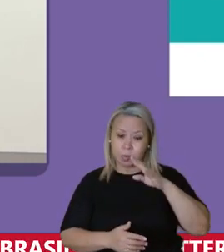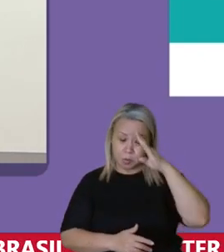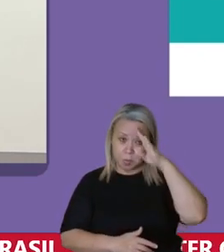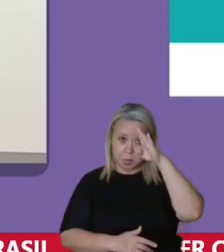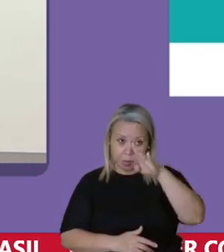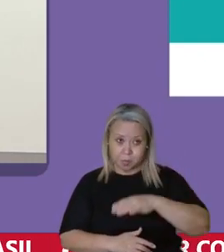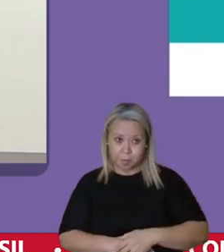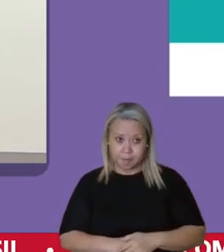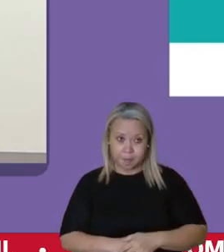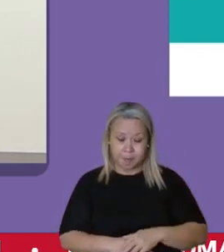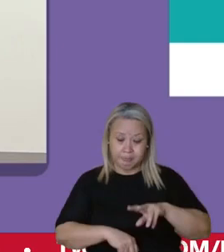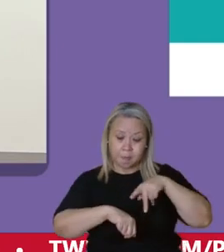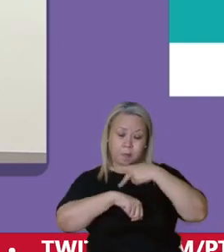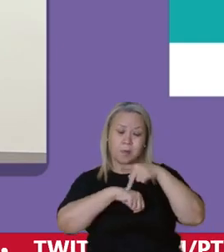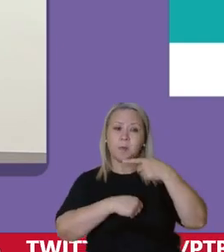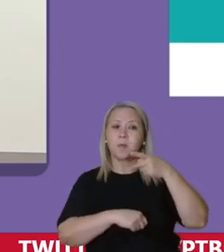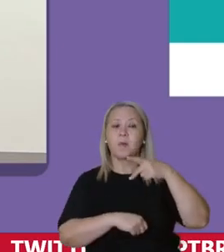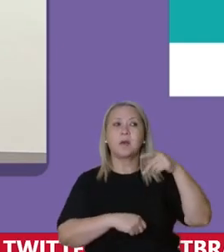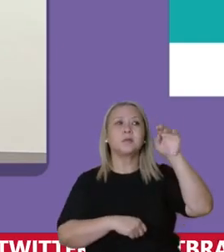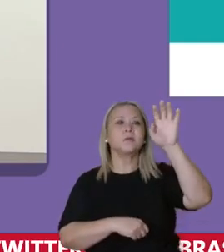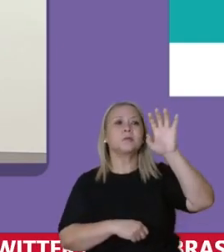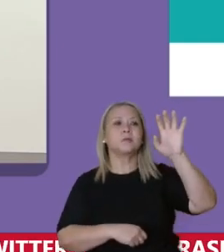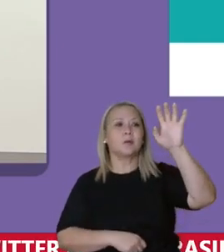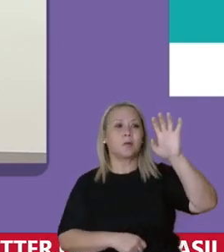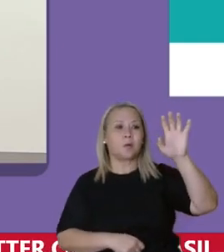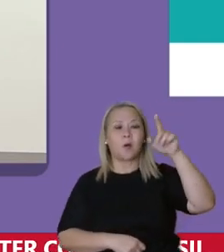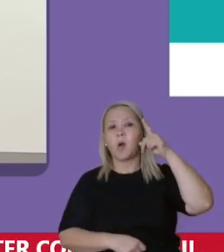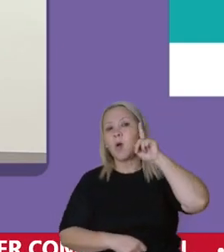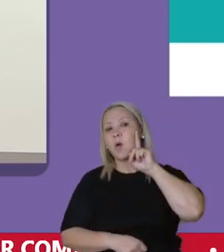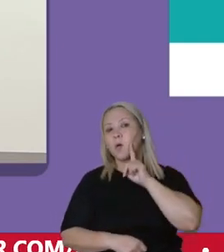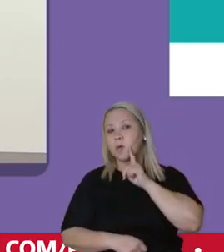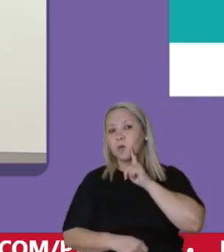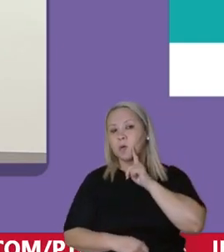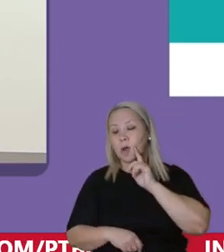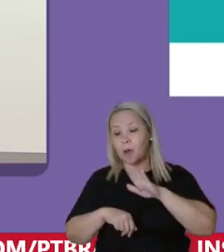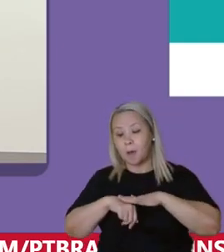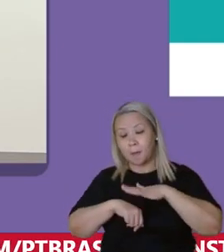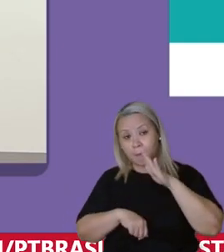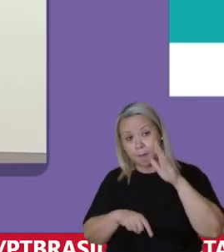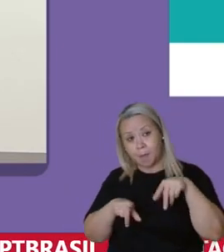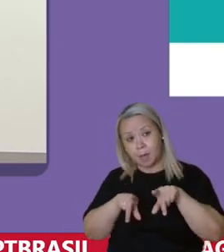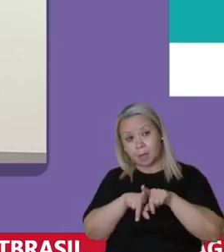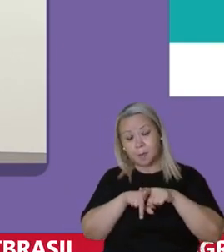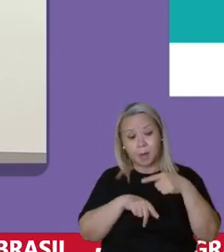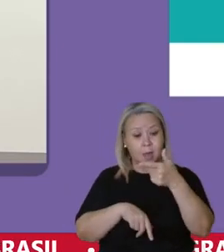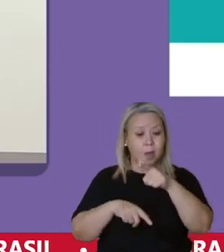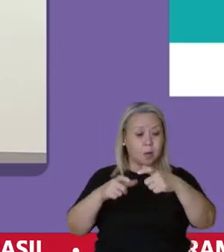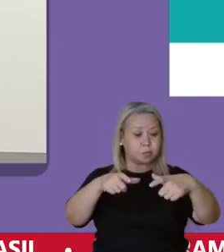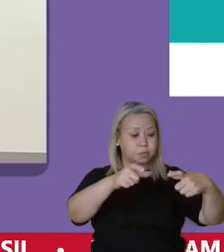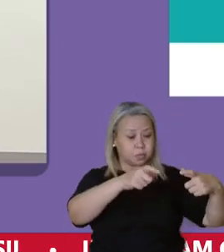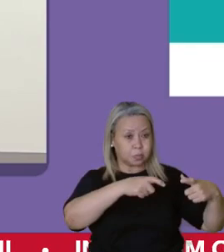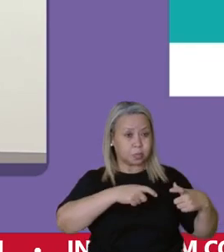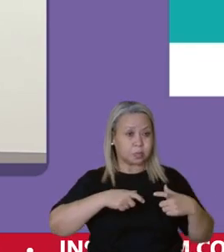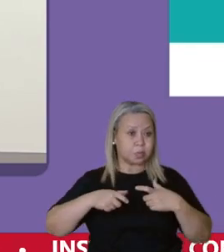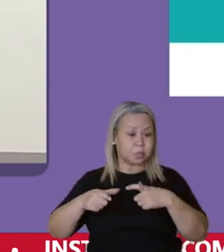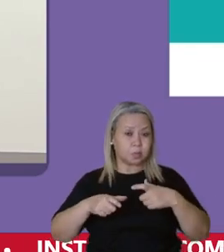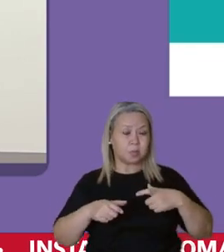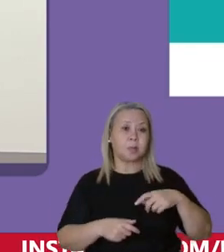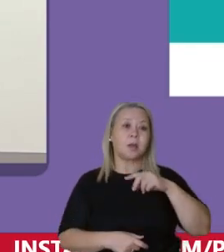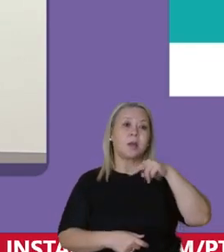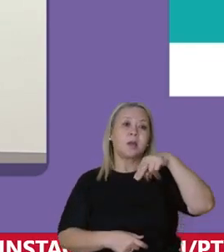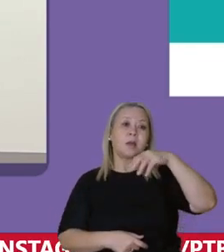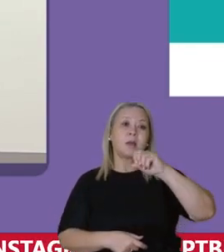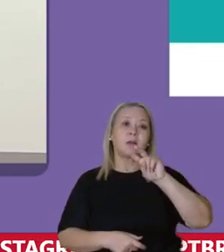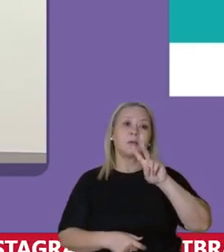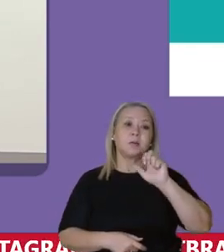principalmente nos países da Europa, nos Estados Unidos, mas também em outras partes, na Nova Zelândia,